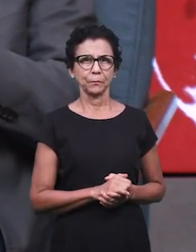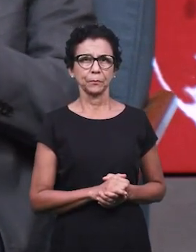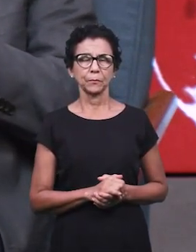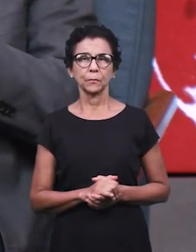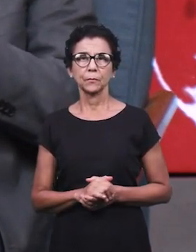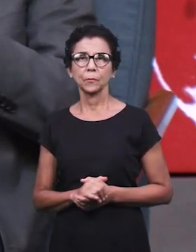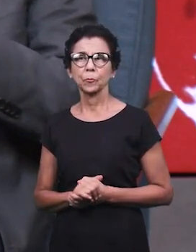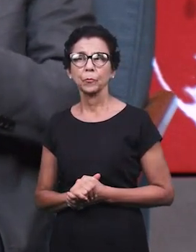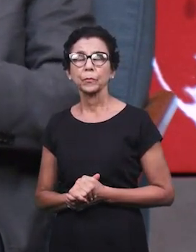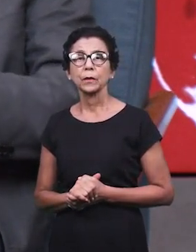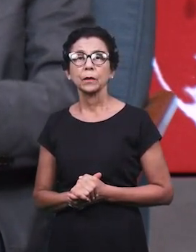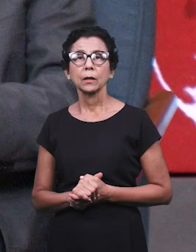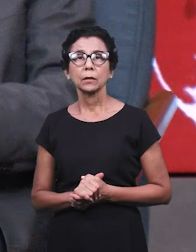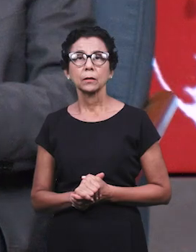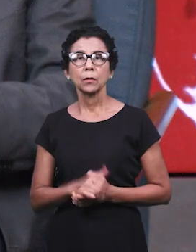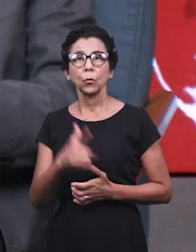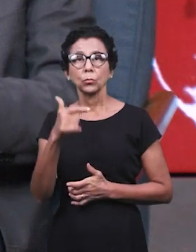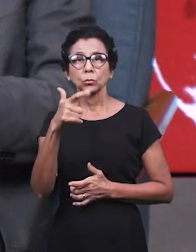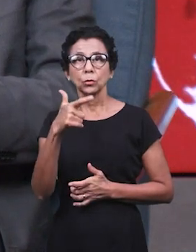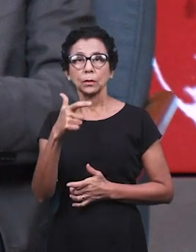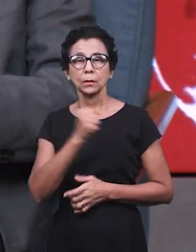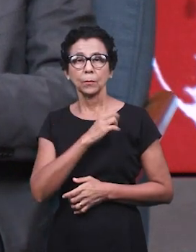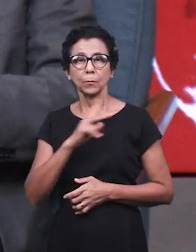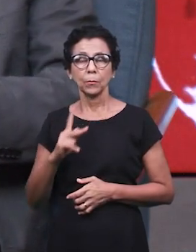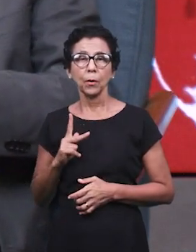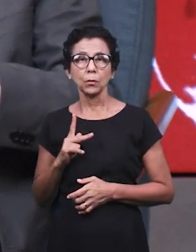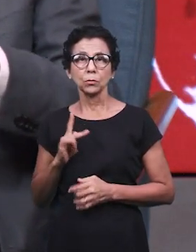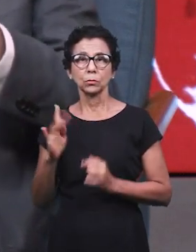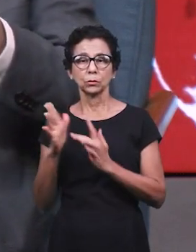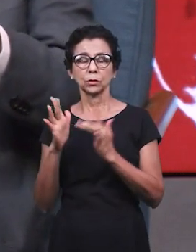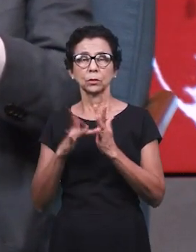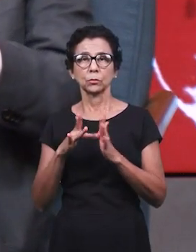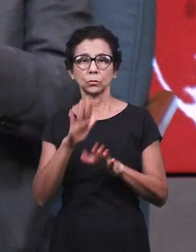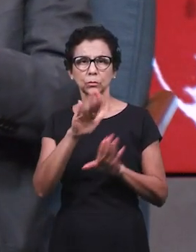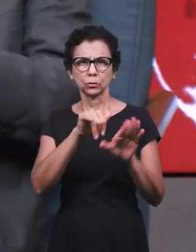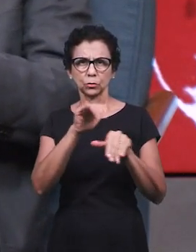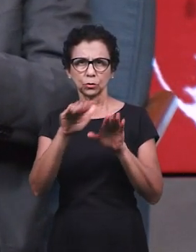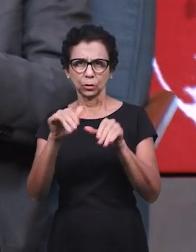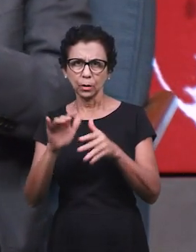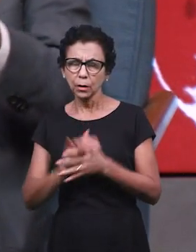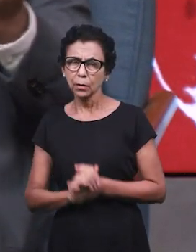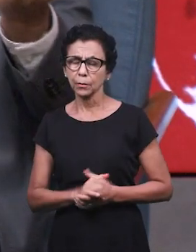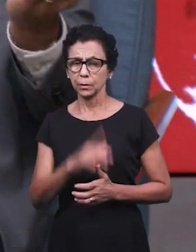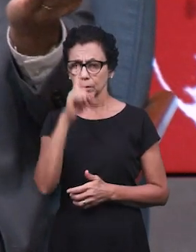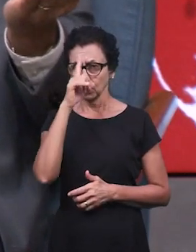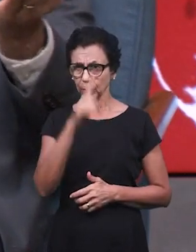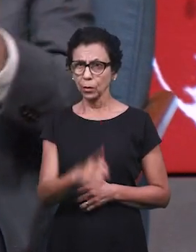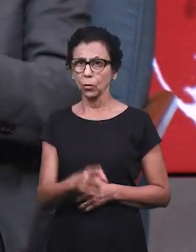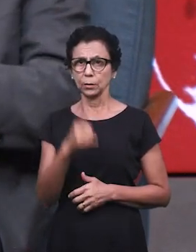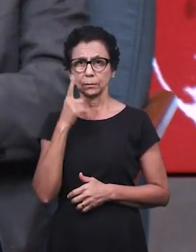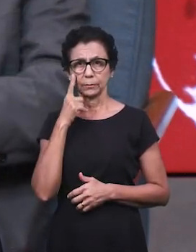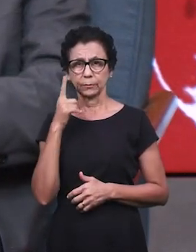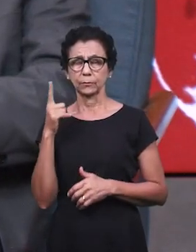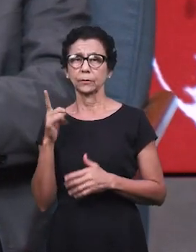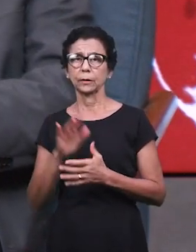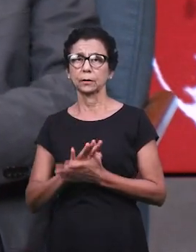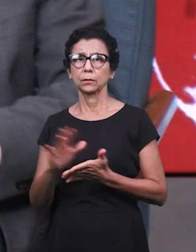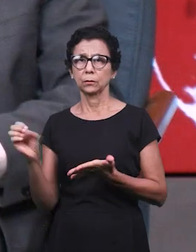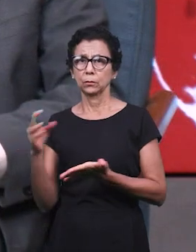convoca os 12 apóstolos, Jesus dá uma ordem para eles. Vocês vão ver lá nos